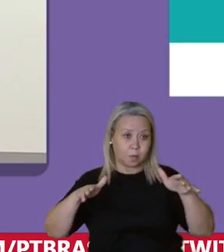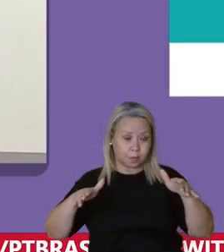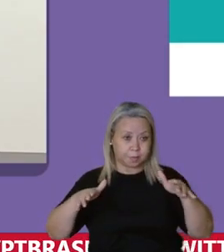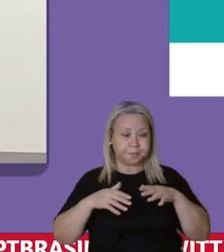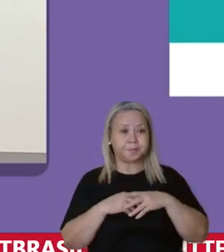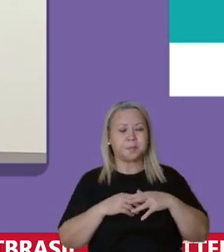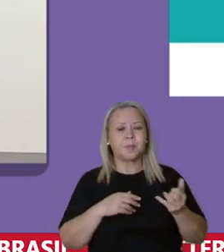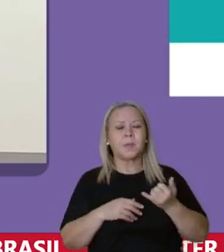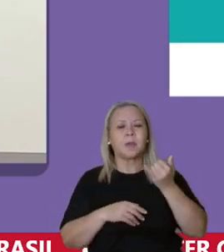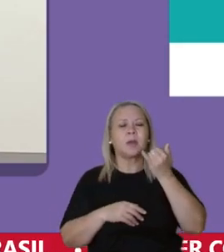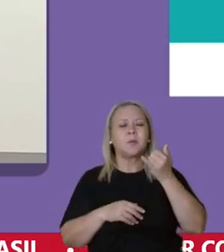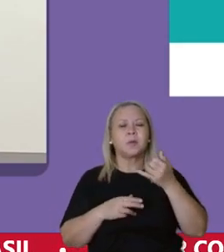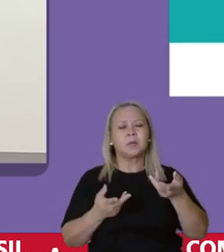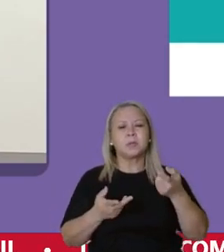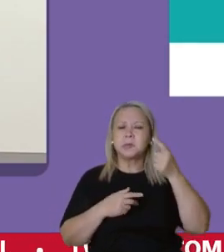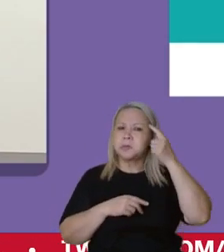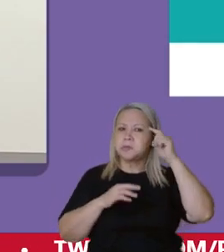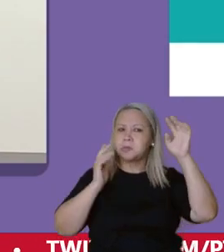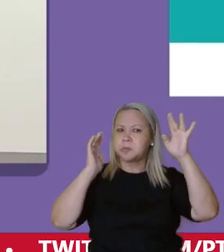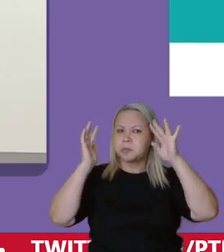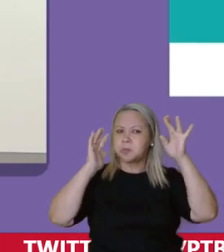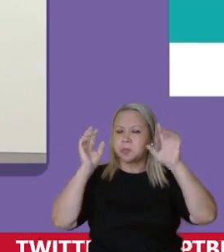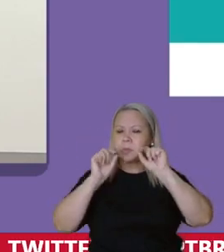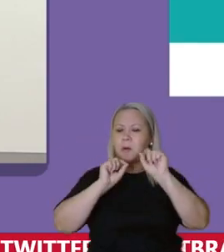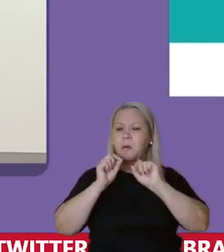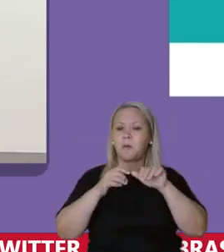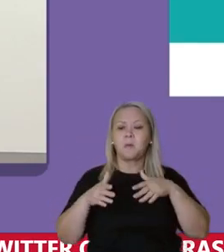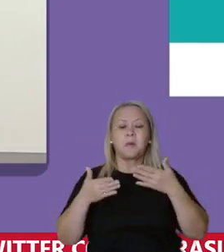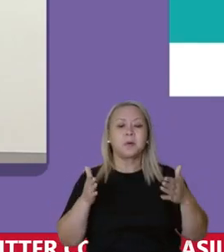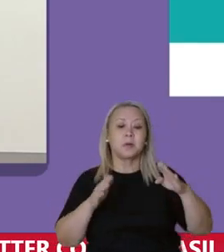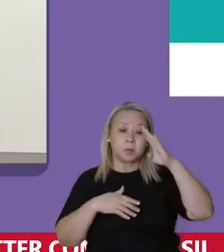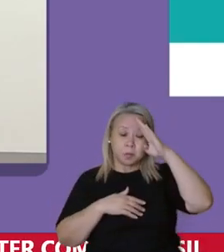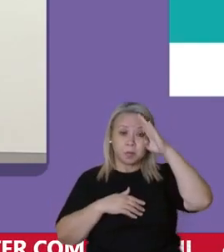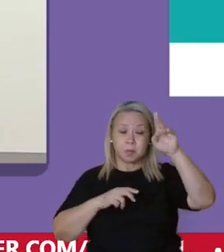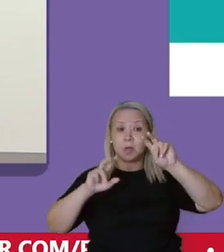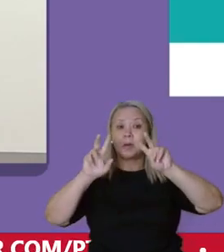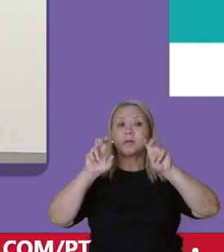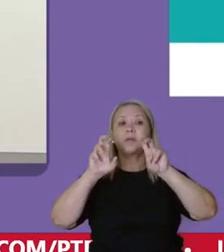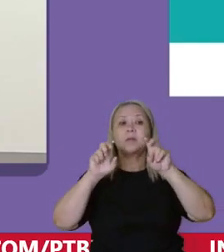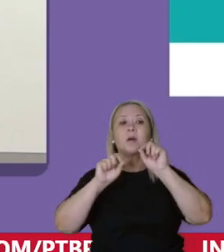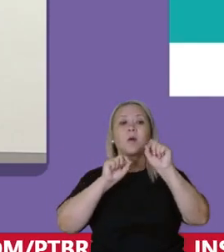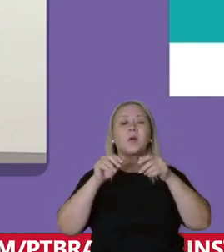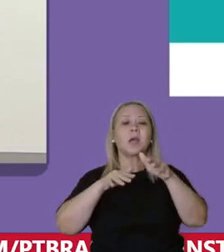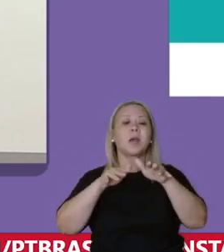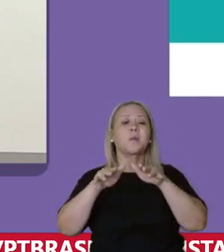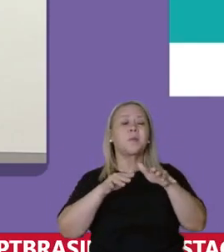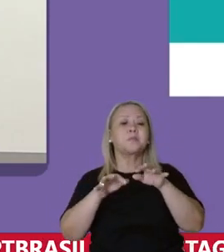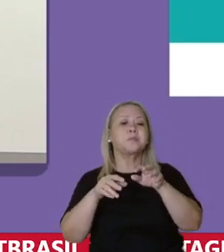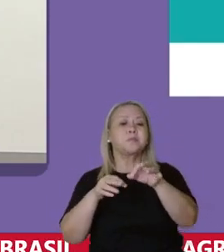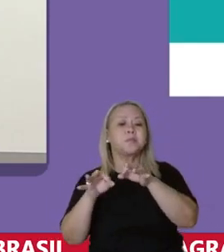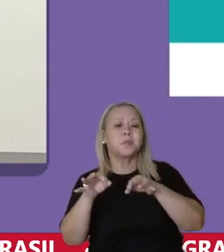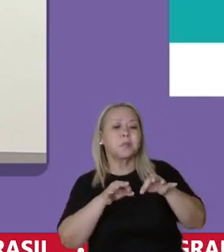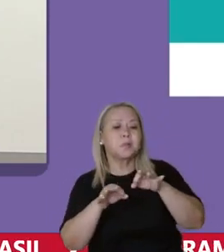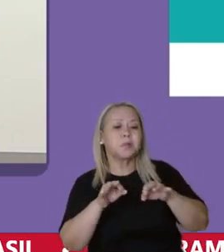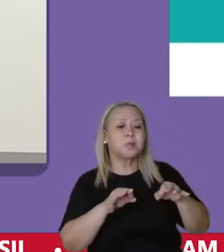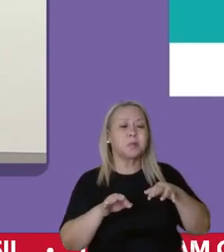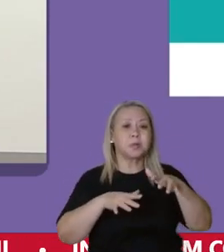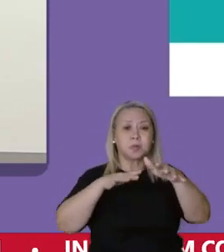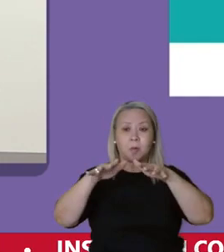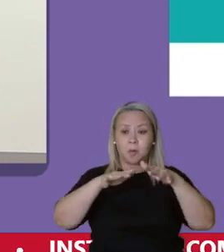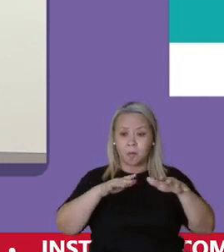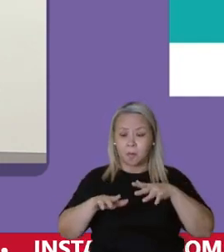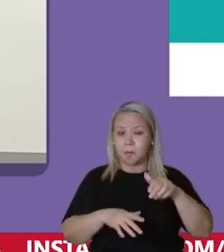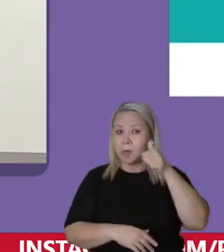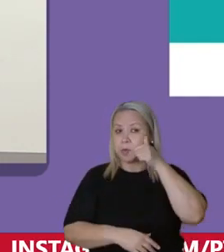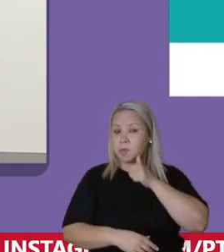muito importante a gente pensar quais eram os principais temas, o que mobilizou o movimento de mulheres,